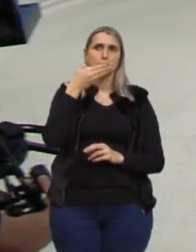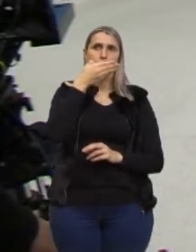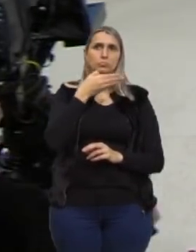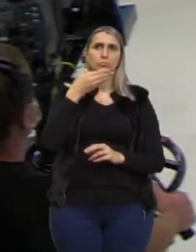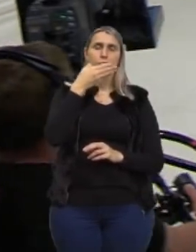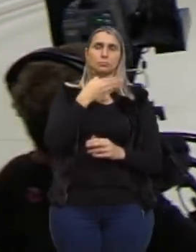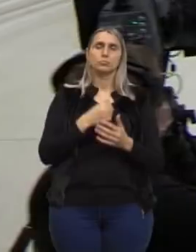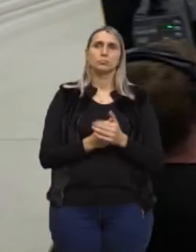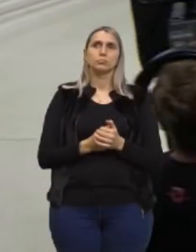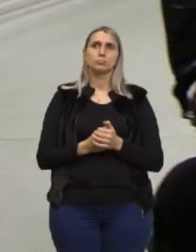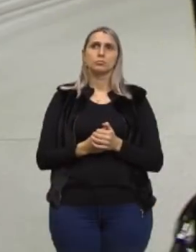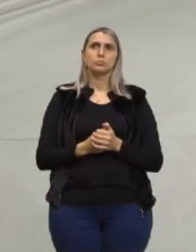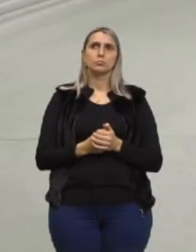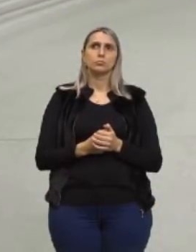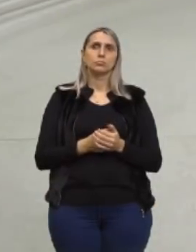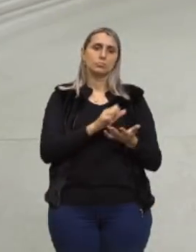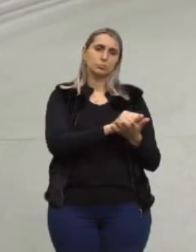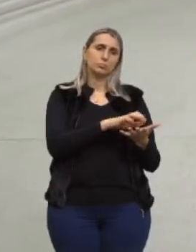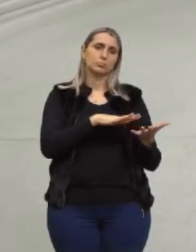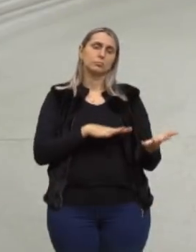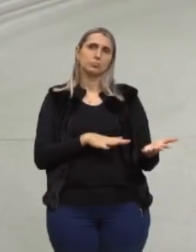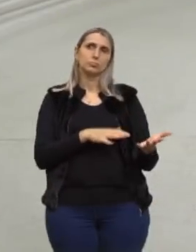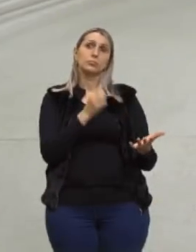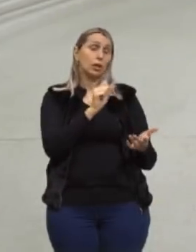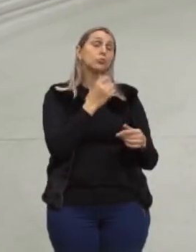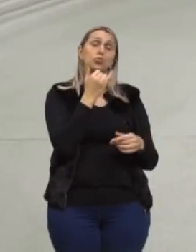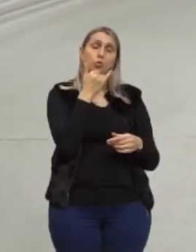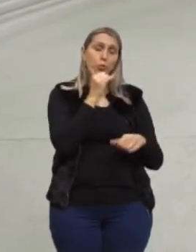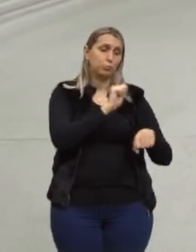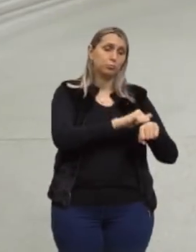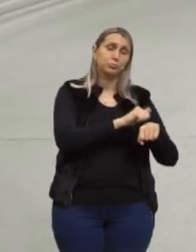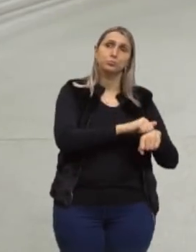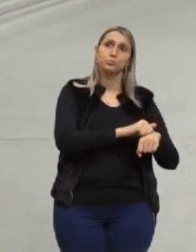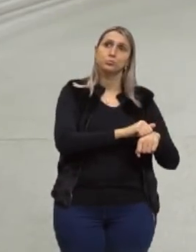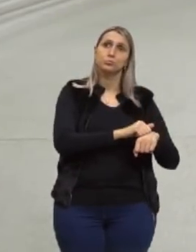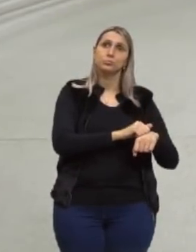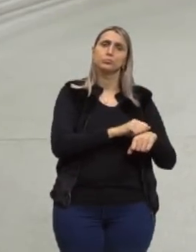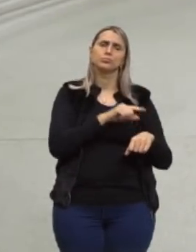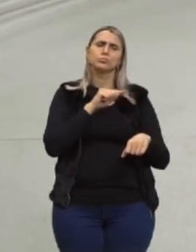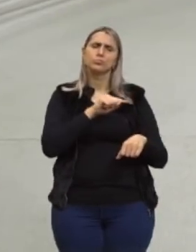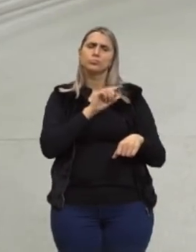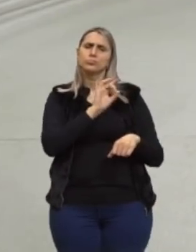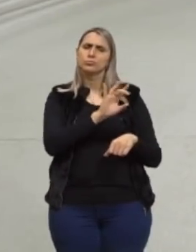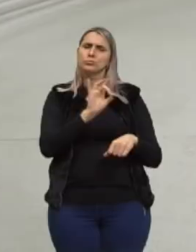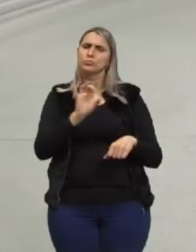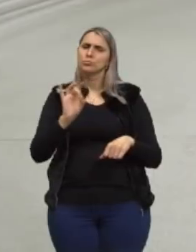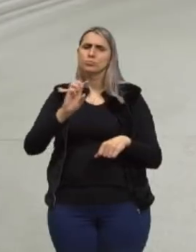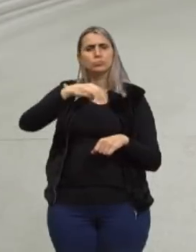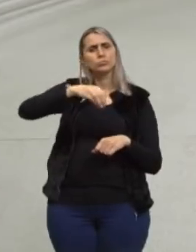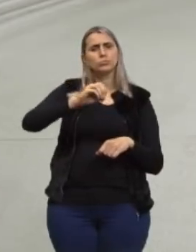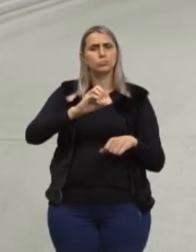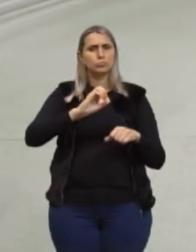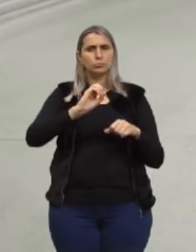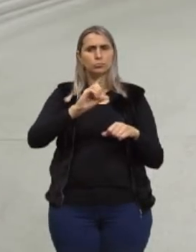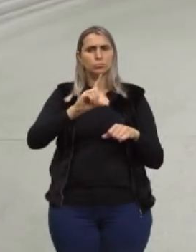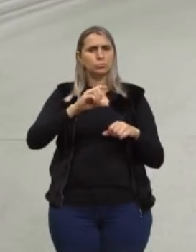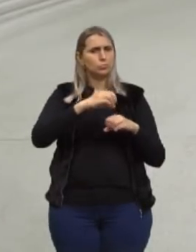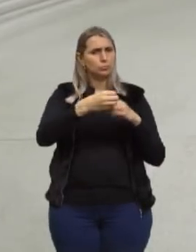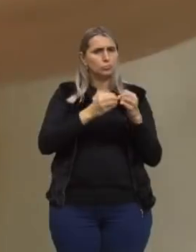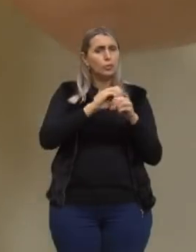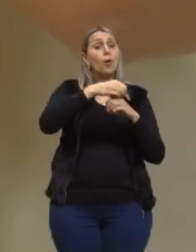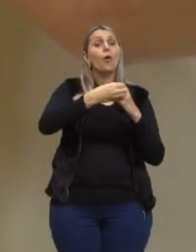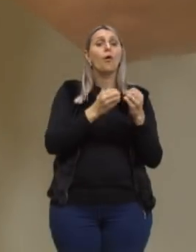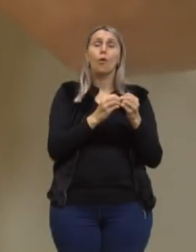pessoal em um exercício desculpa sólido e o exercício diz que cada molécula de glicose